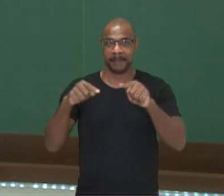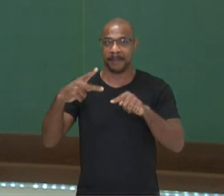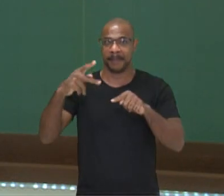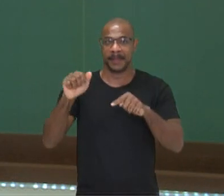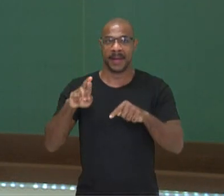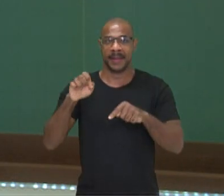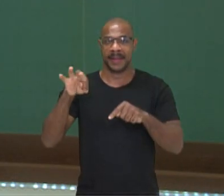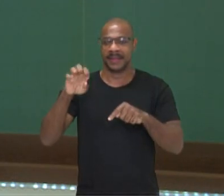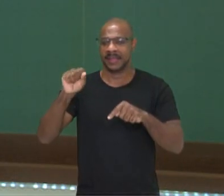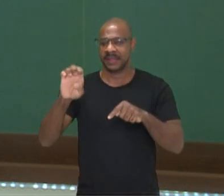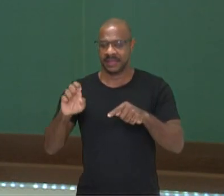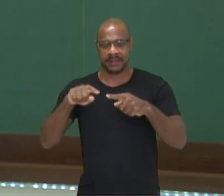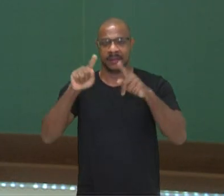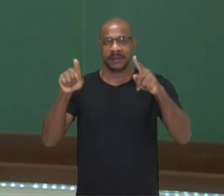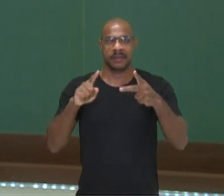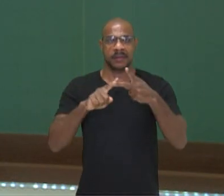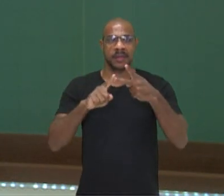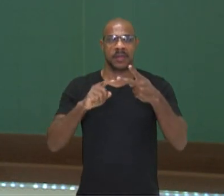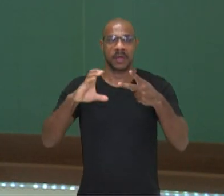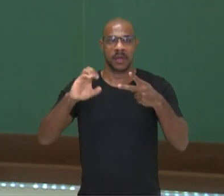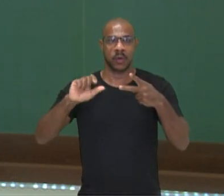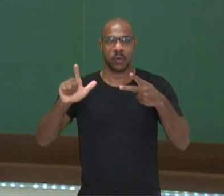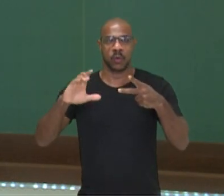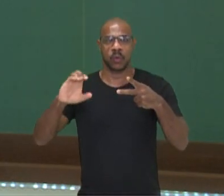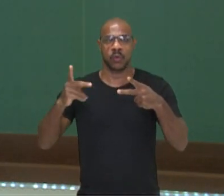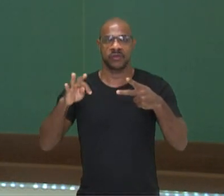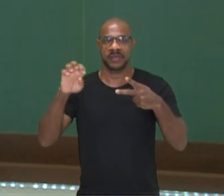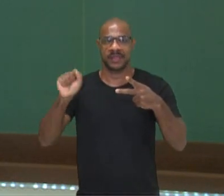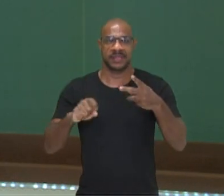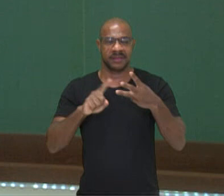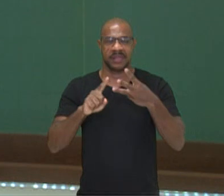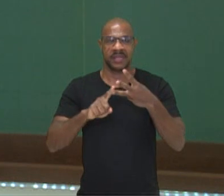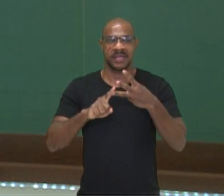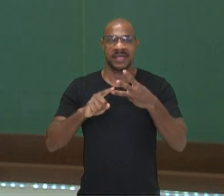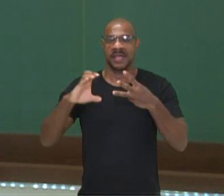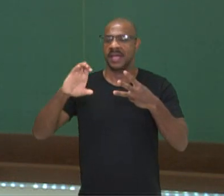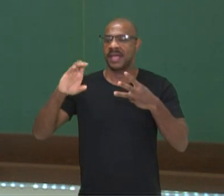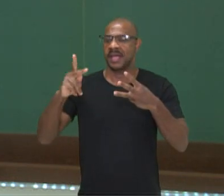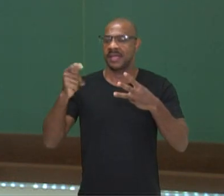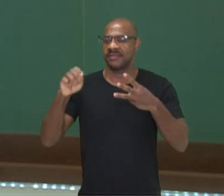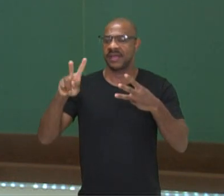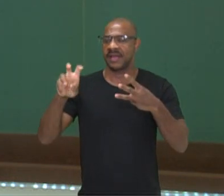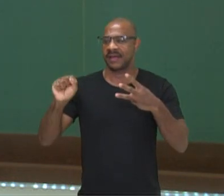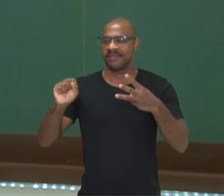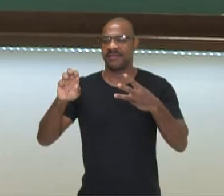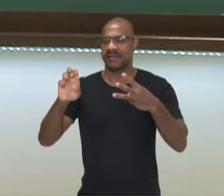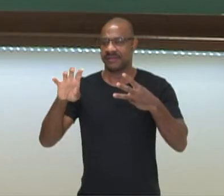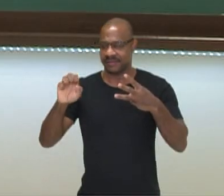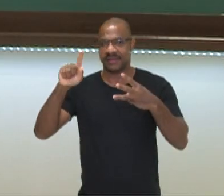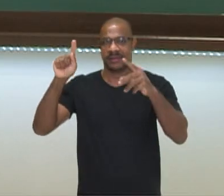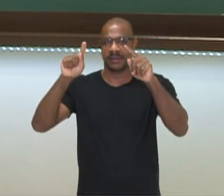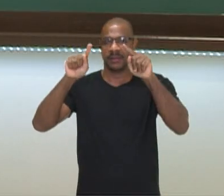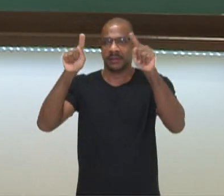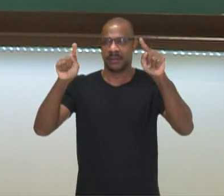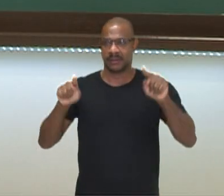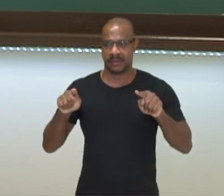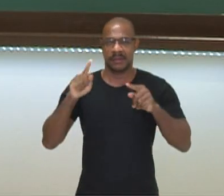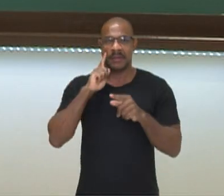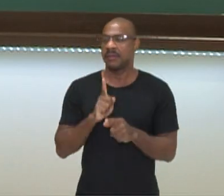aqui curvadinho, colchetes e as chaves. Bom, então se eu tenho esses três modelos de sinais de